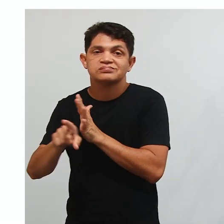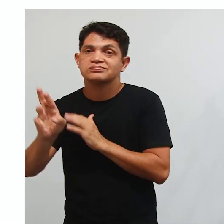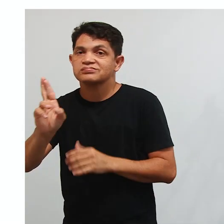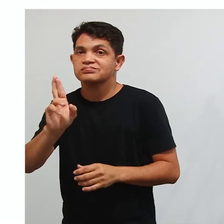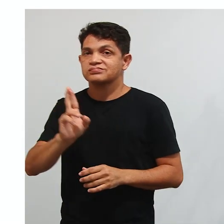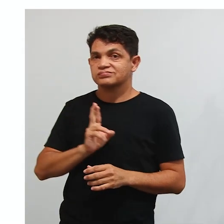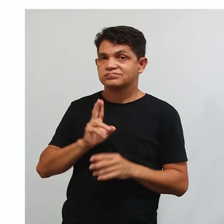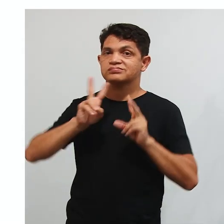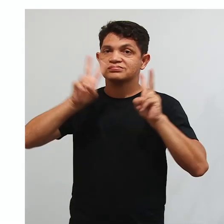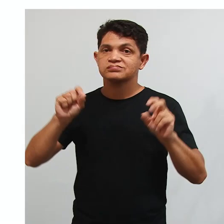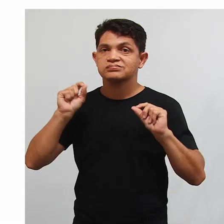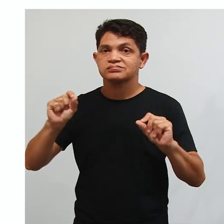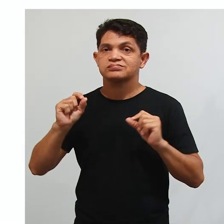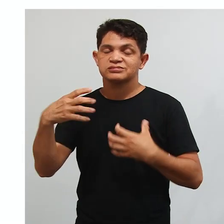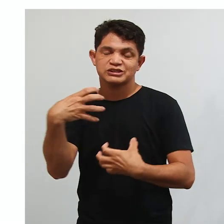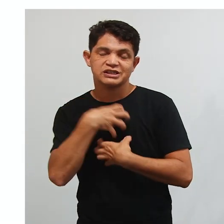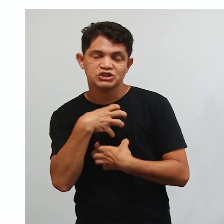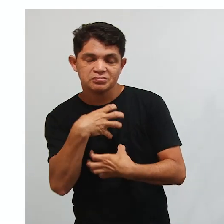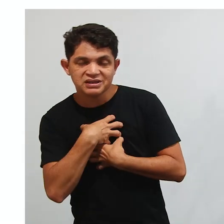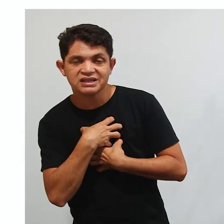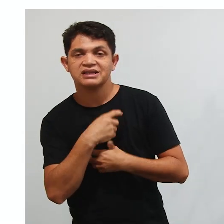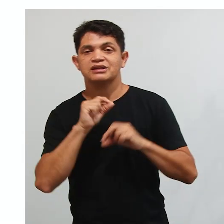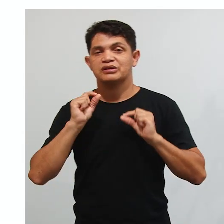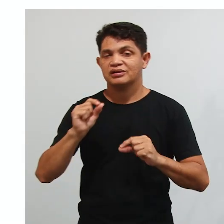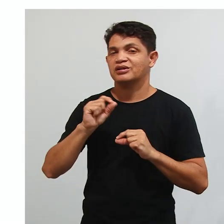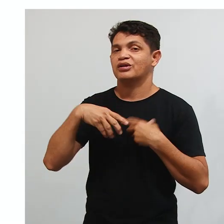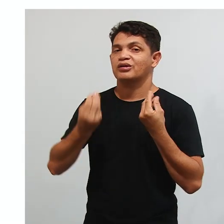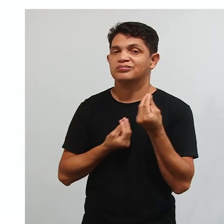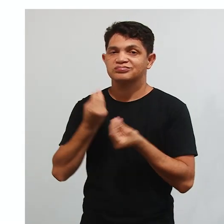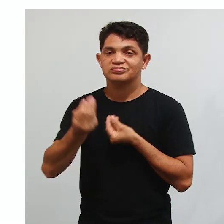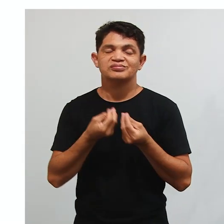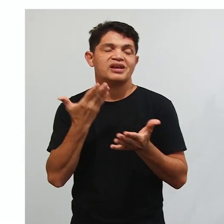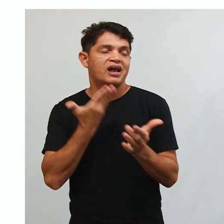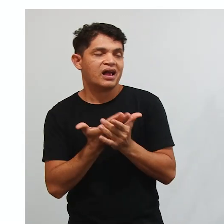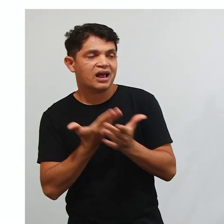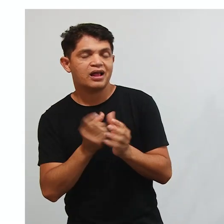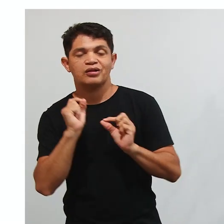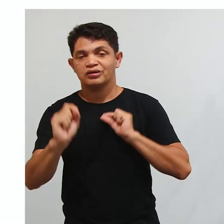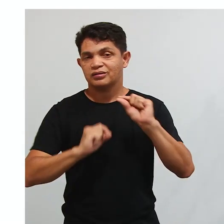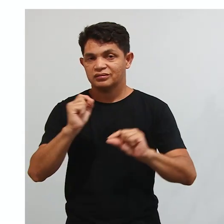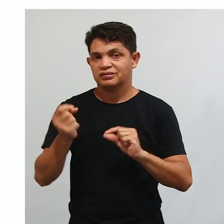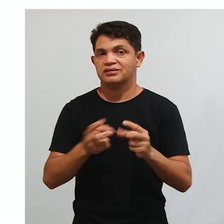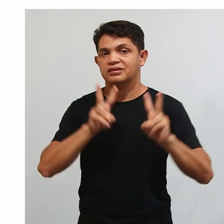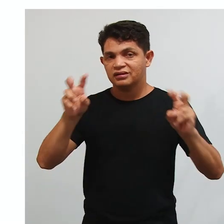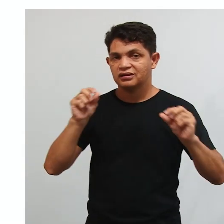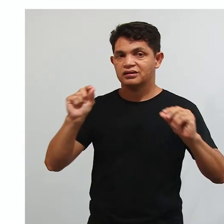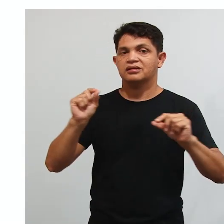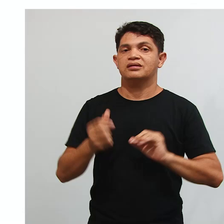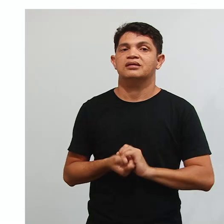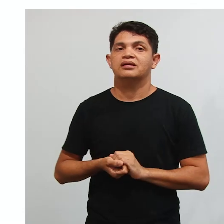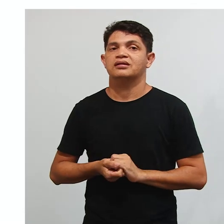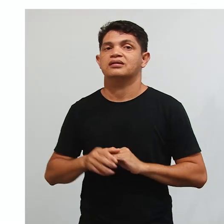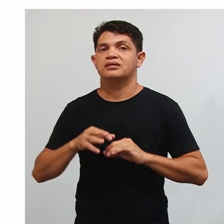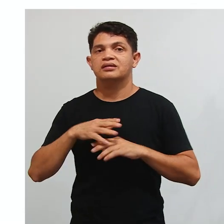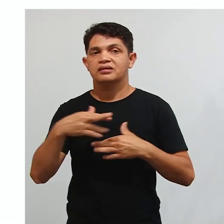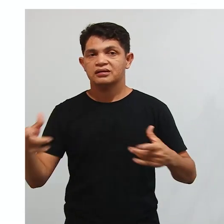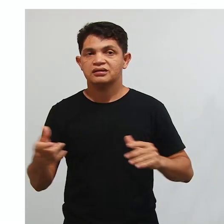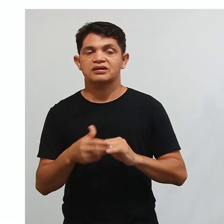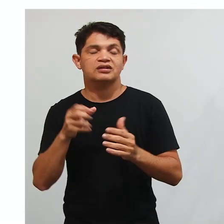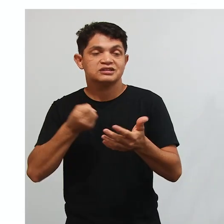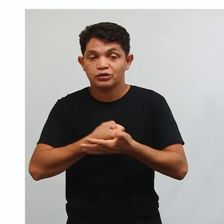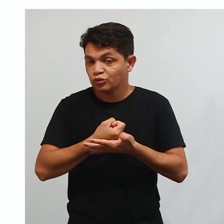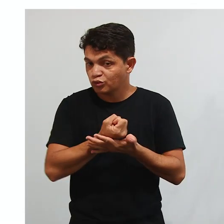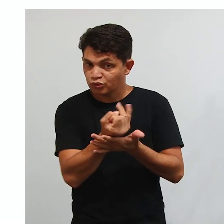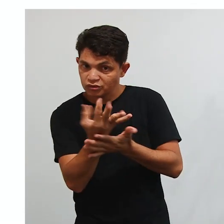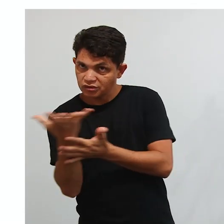onde ela tá dizendo falando sobre sentimento sobre a forma né como ela sentiu aquilo e tudo mais então isso é o